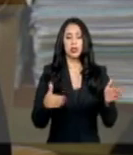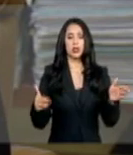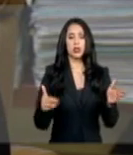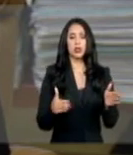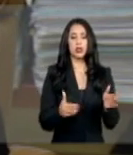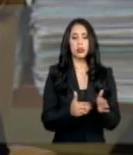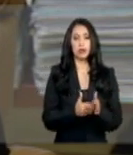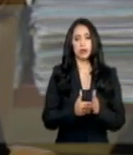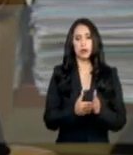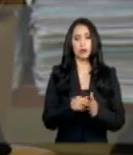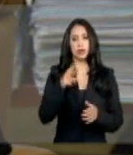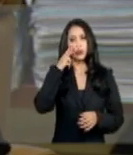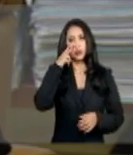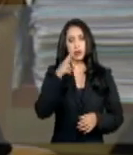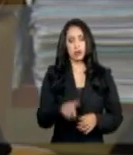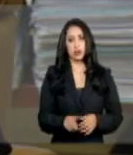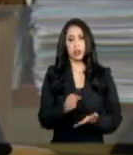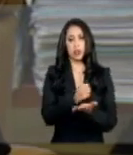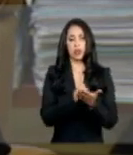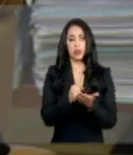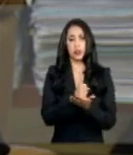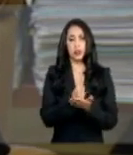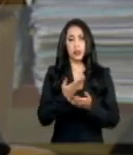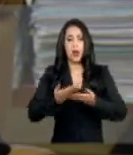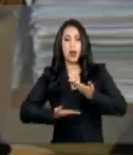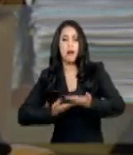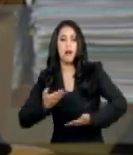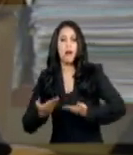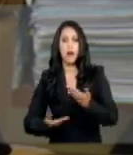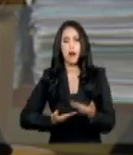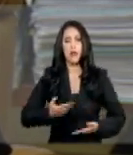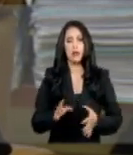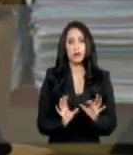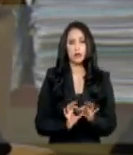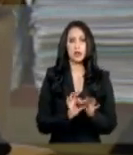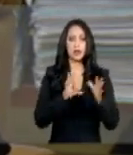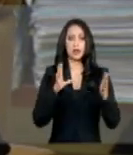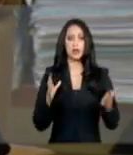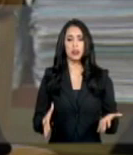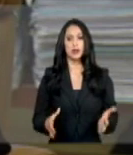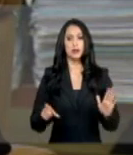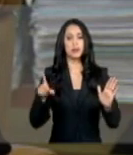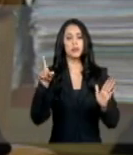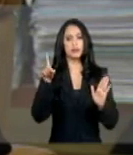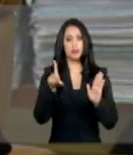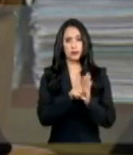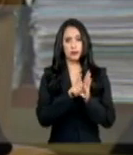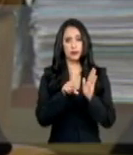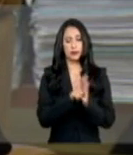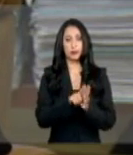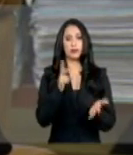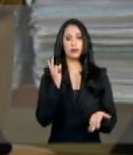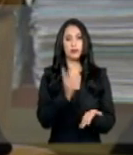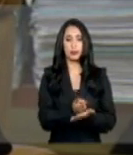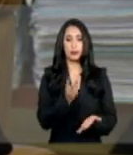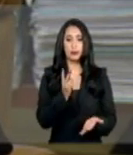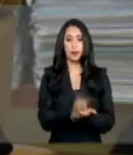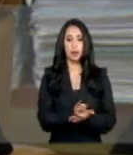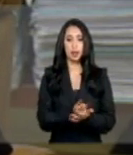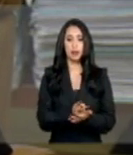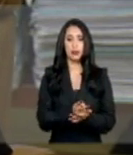derivadas do princípio da convivência das liberdades legitimam ainda que excepcionalmente